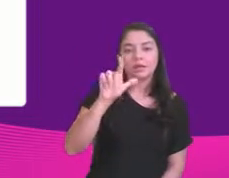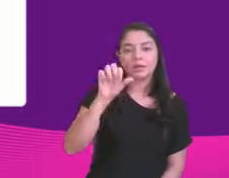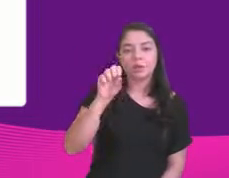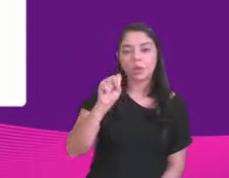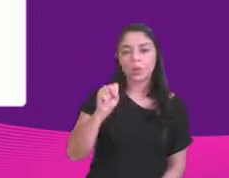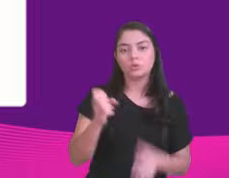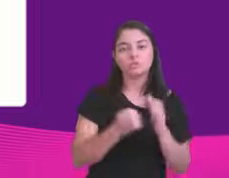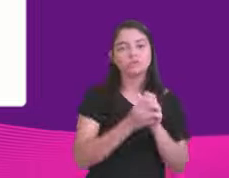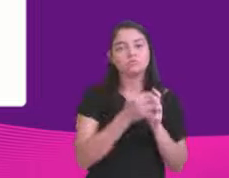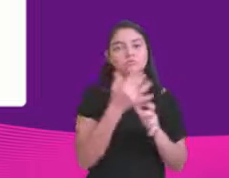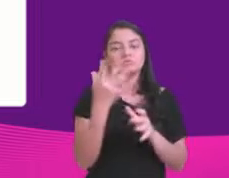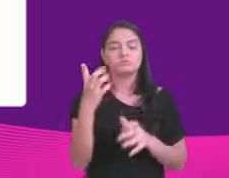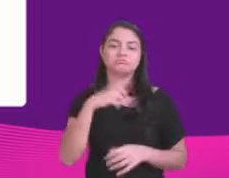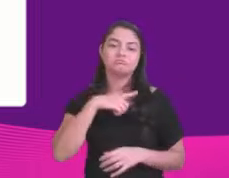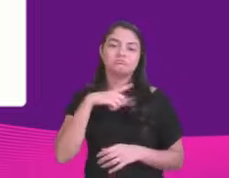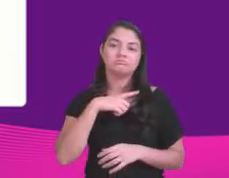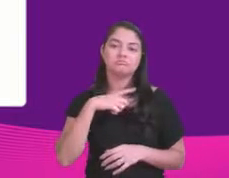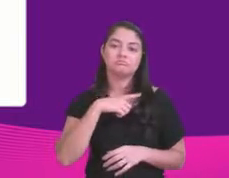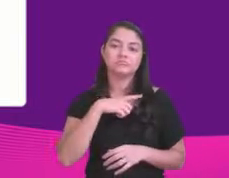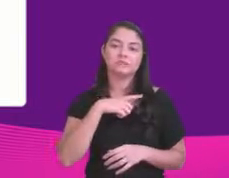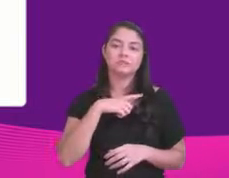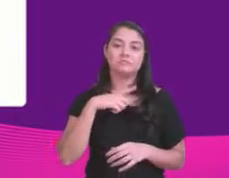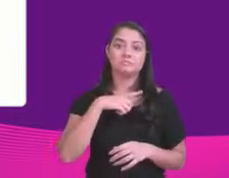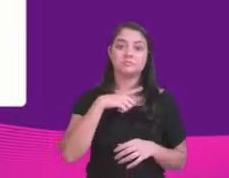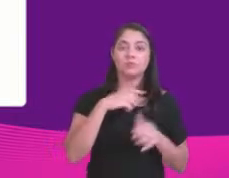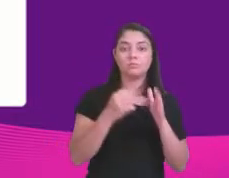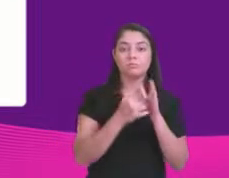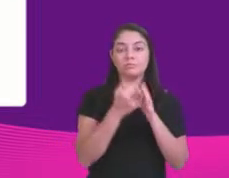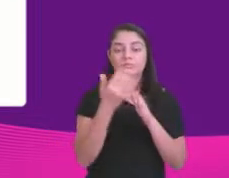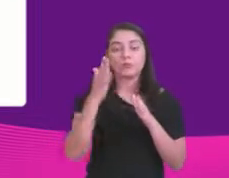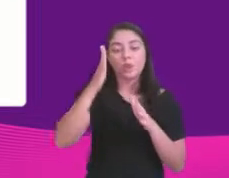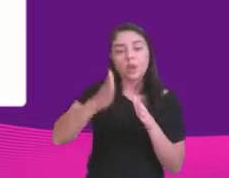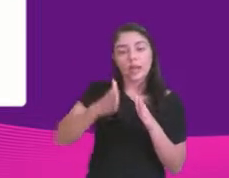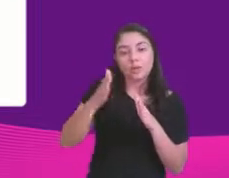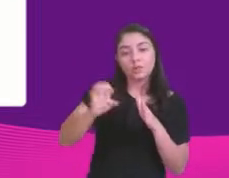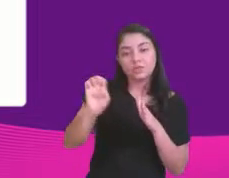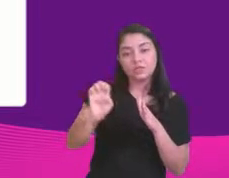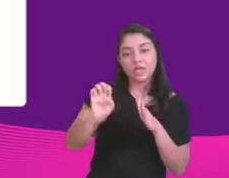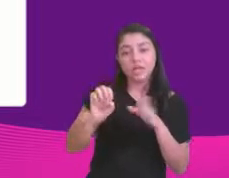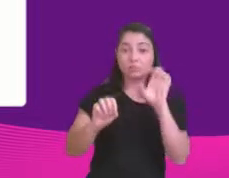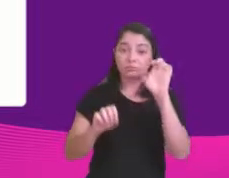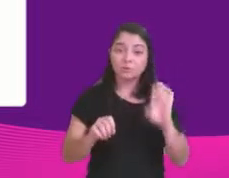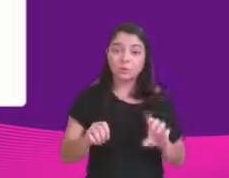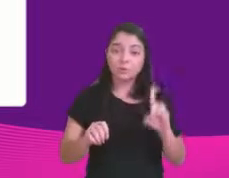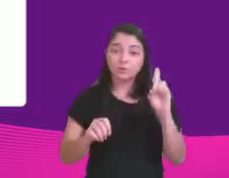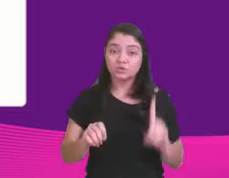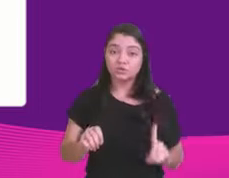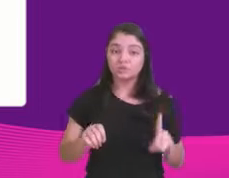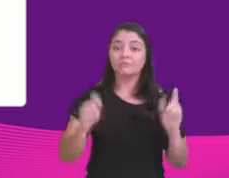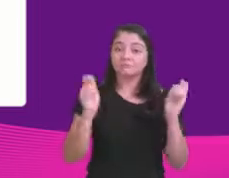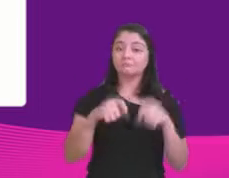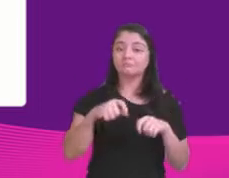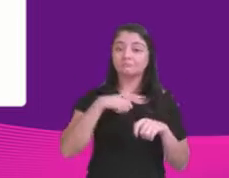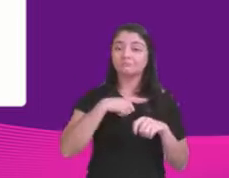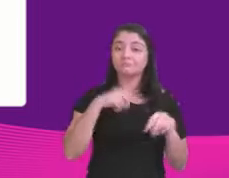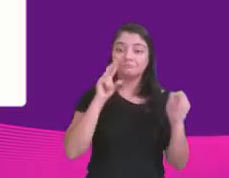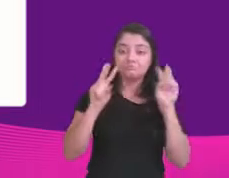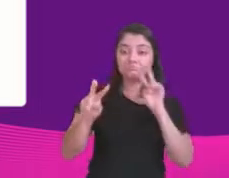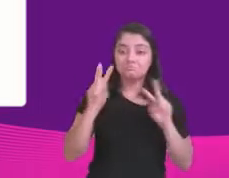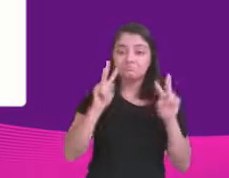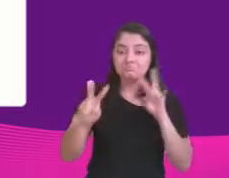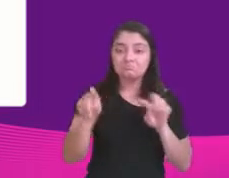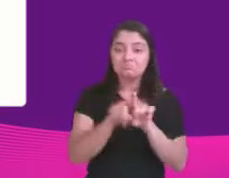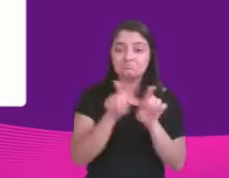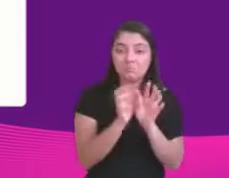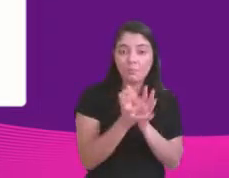uma peritonectomia de todo o diafragma do lado esquerdo, goteira paretocólica do lado esquerdo, com ressecção em monobloco de aumento